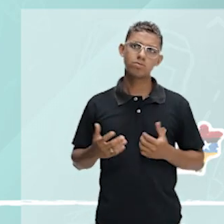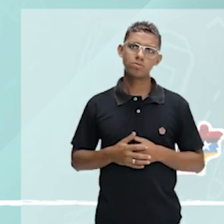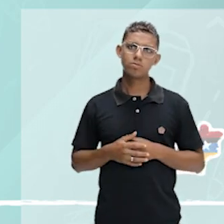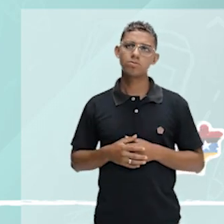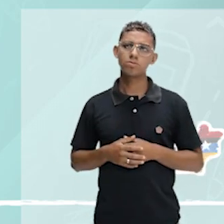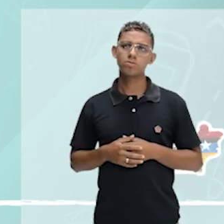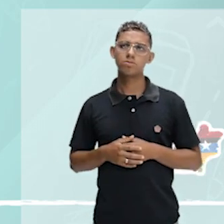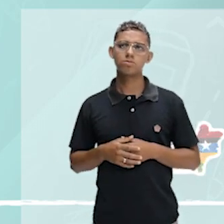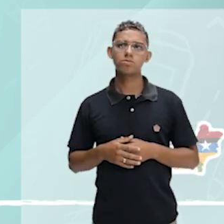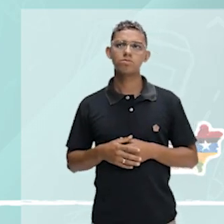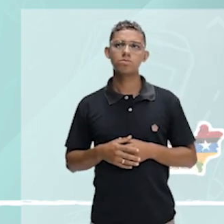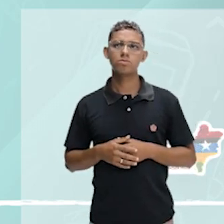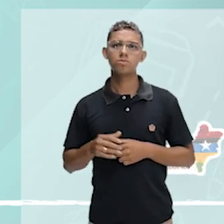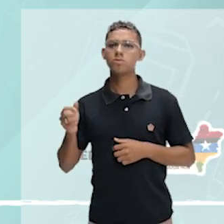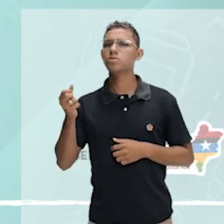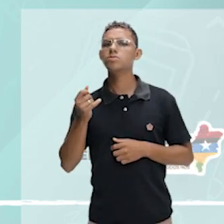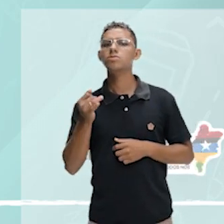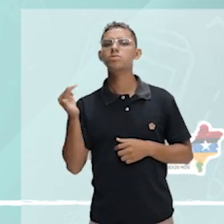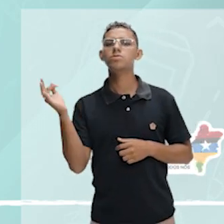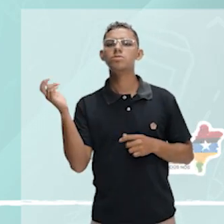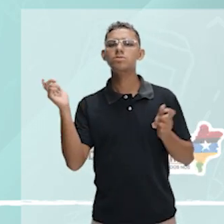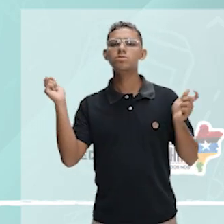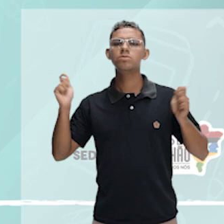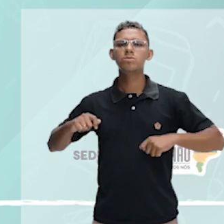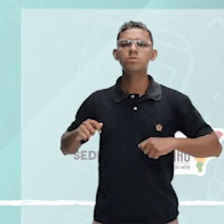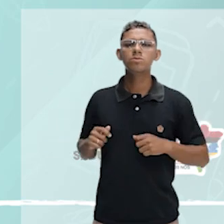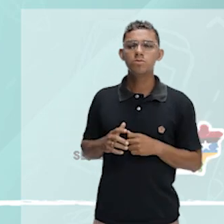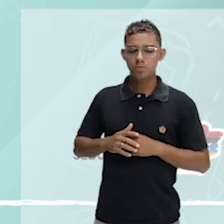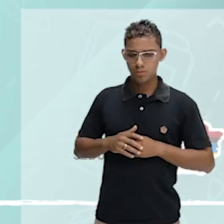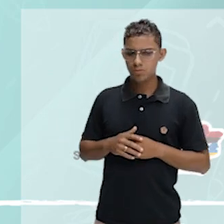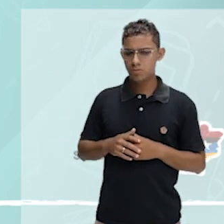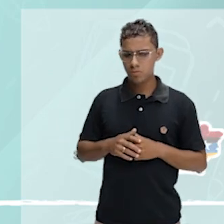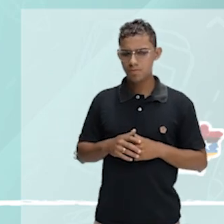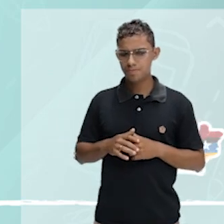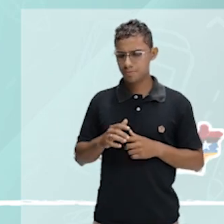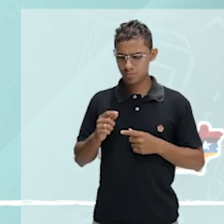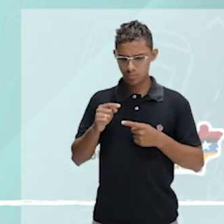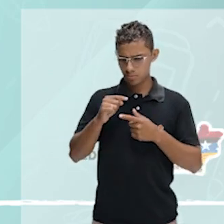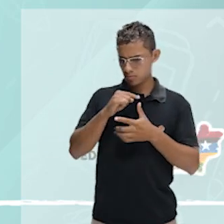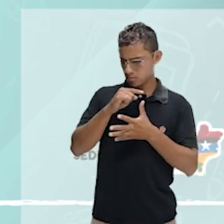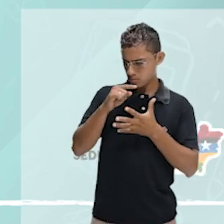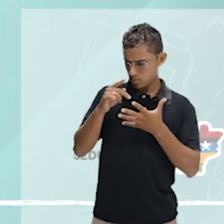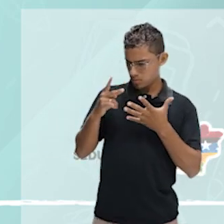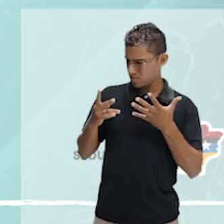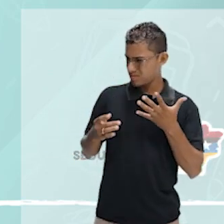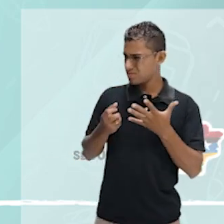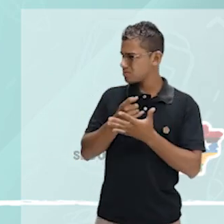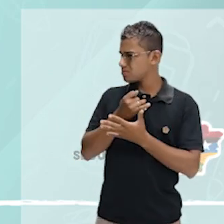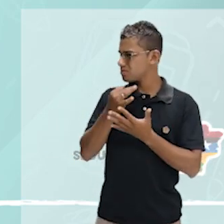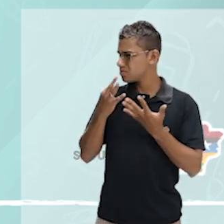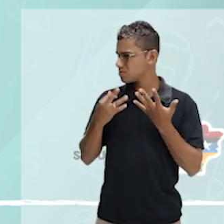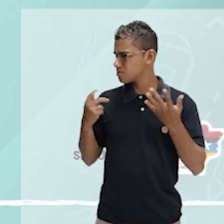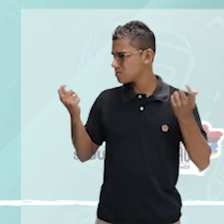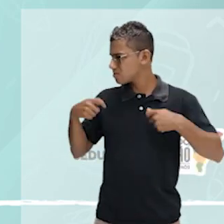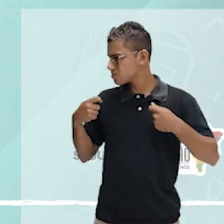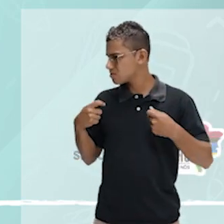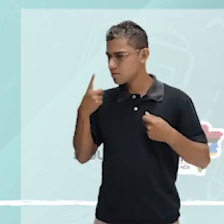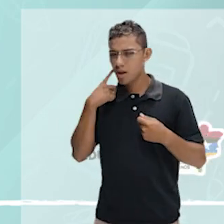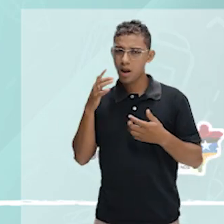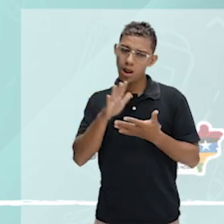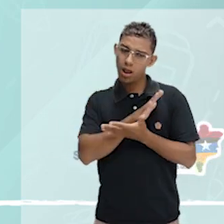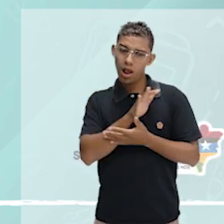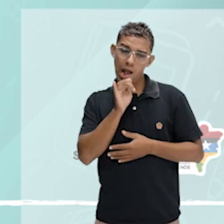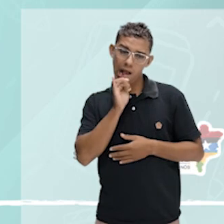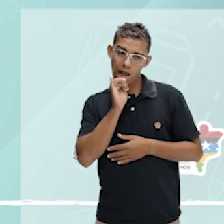aí é quantos valores eu preciso escolher tem uma quantidade mínima porque em exemplos anteriores você já deve ter